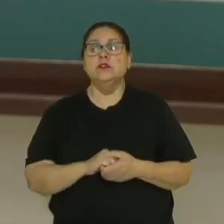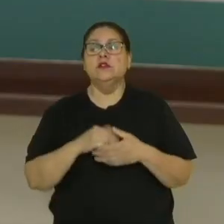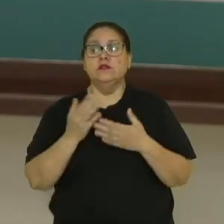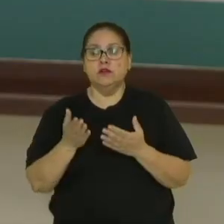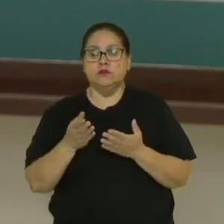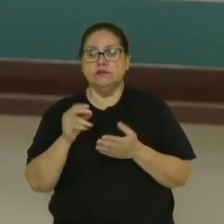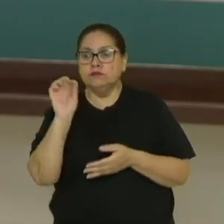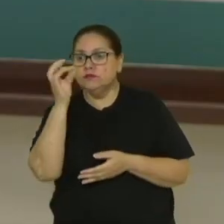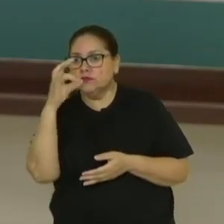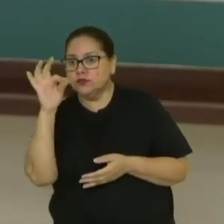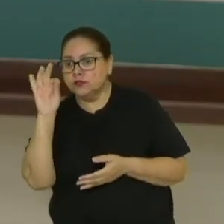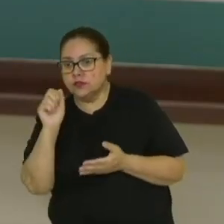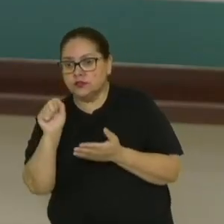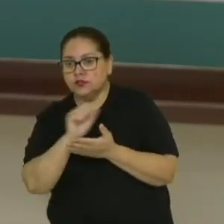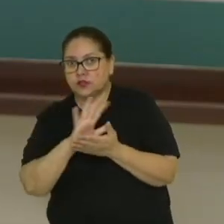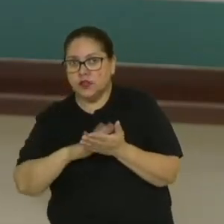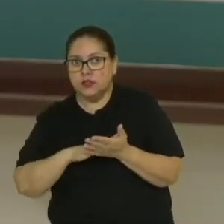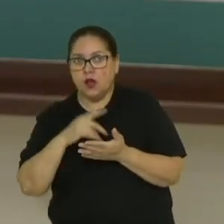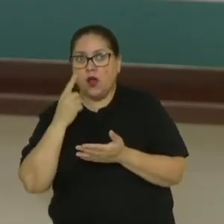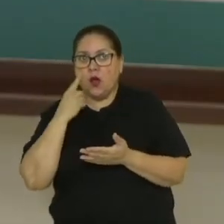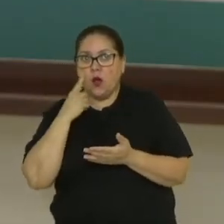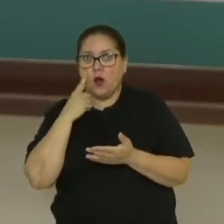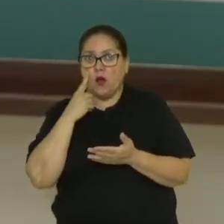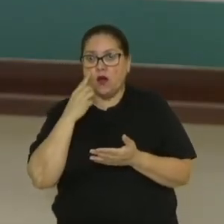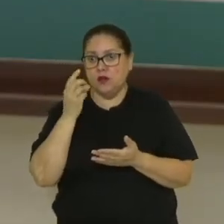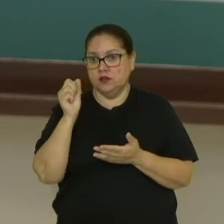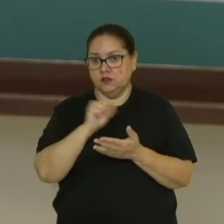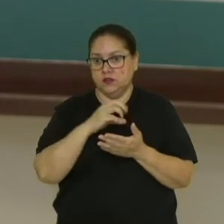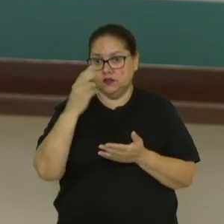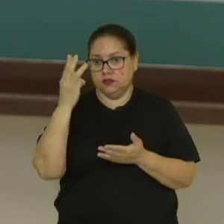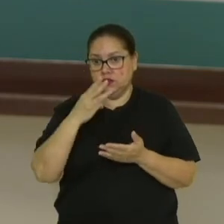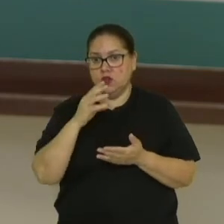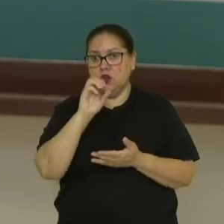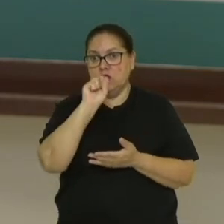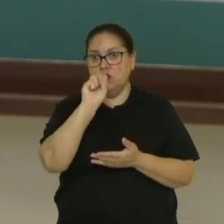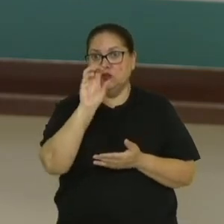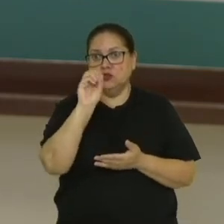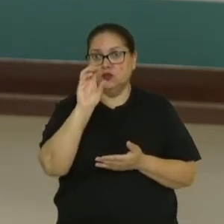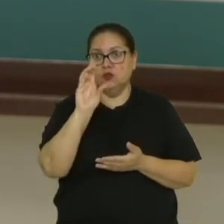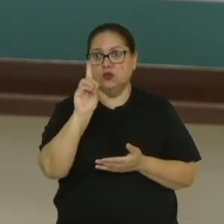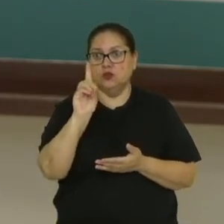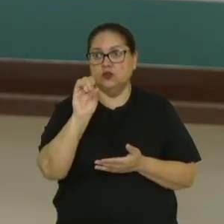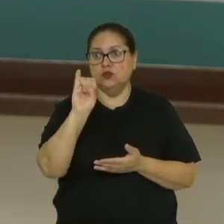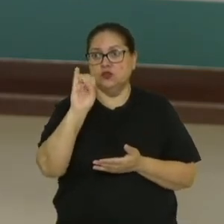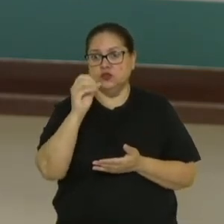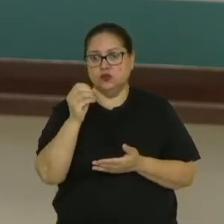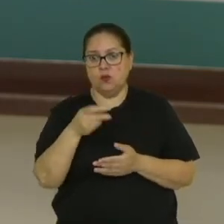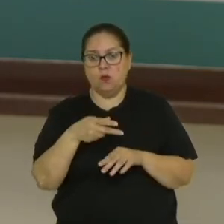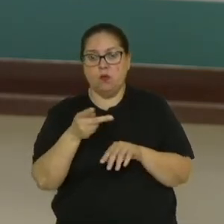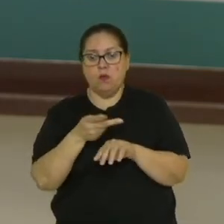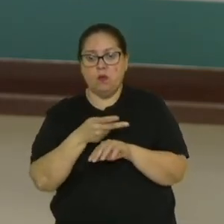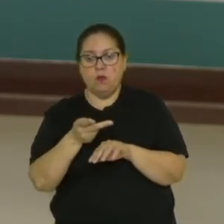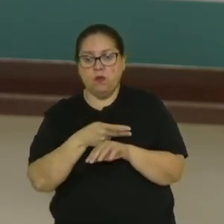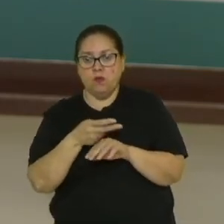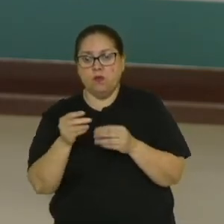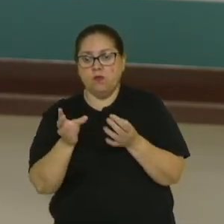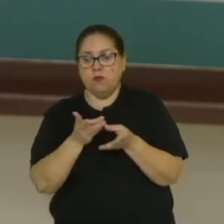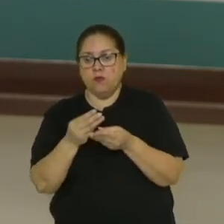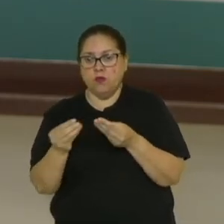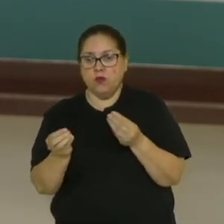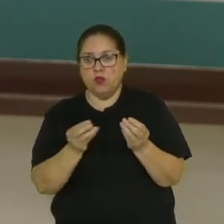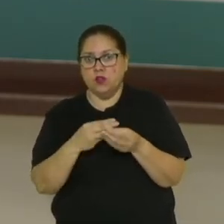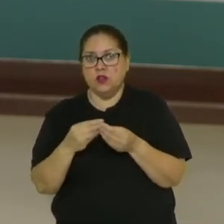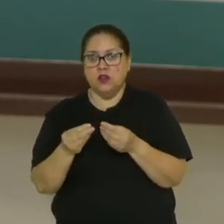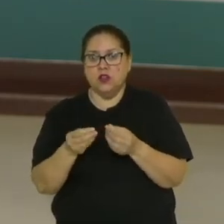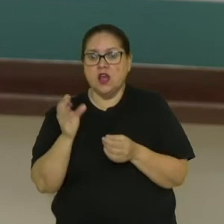Vamos para a correção da atividade? Olha só. Atividade 3 vai falar sobre o sódio, que é um metal mole de cor prateada e que reage